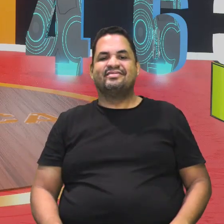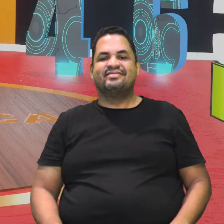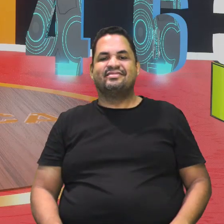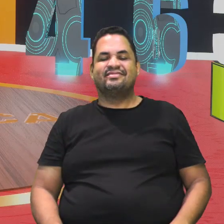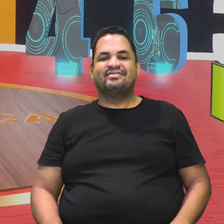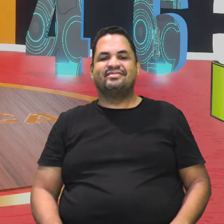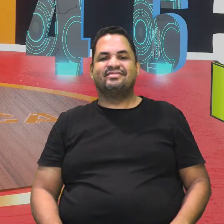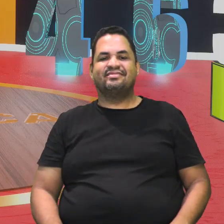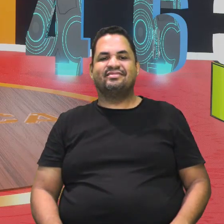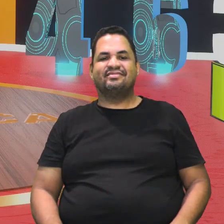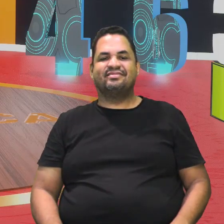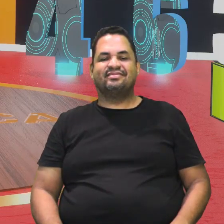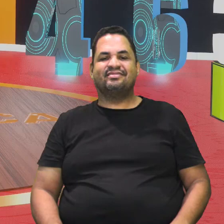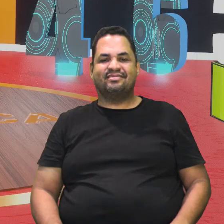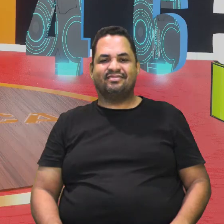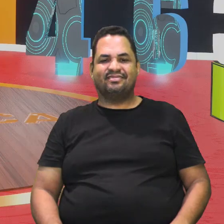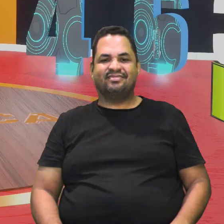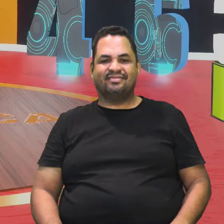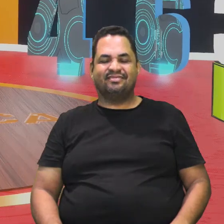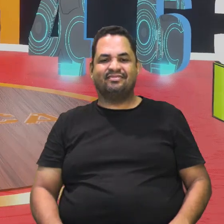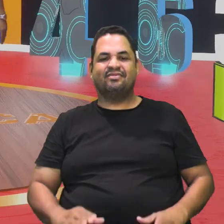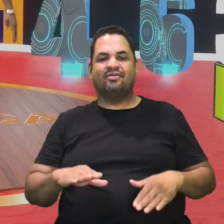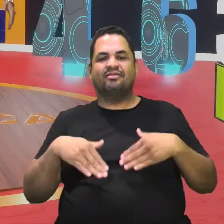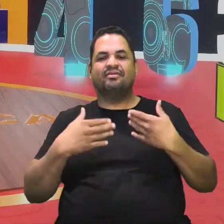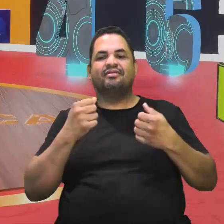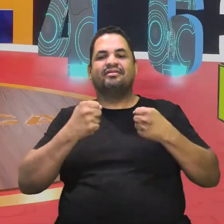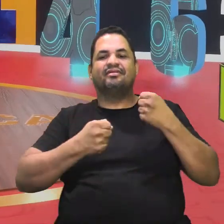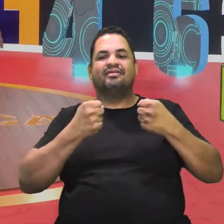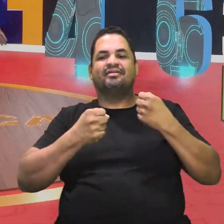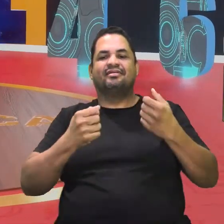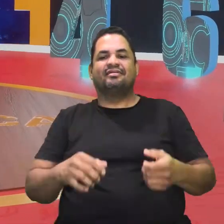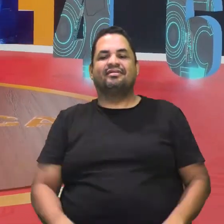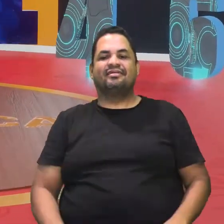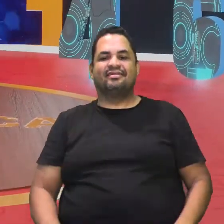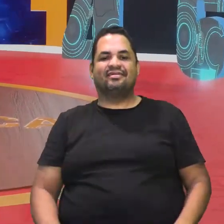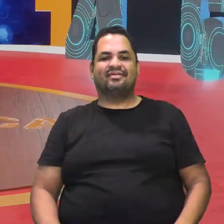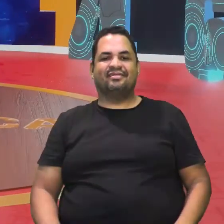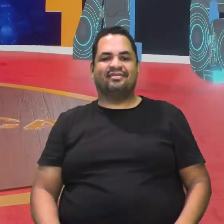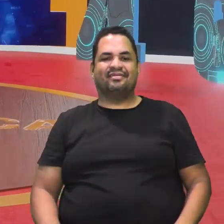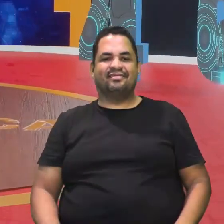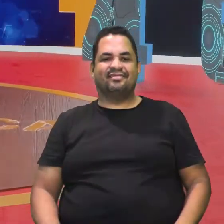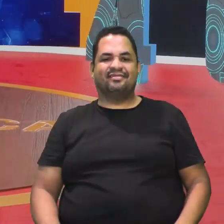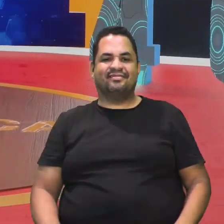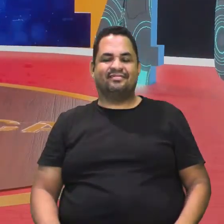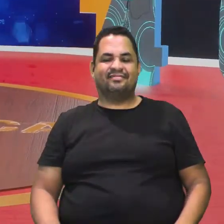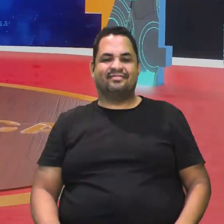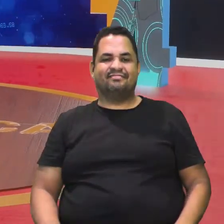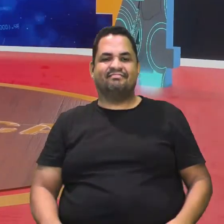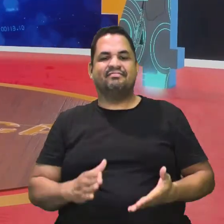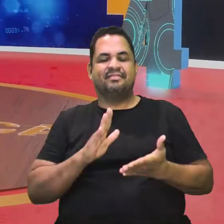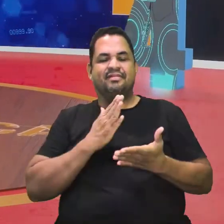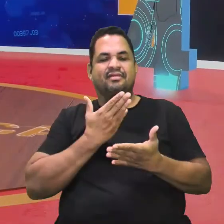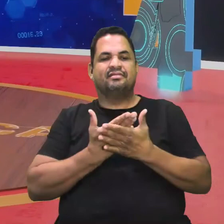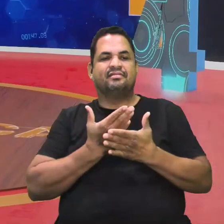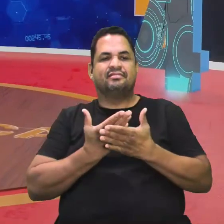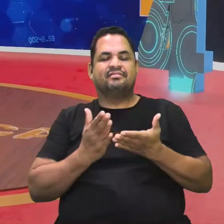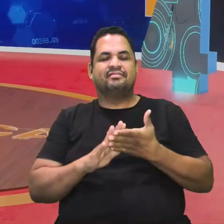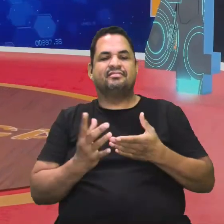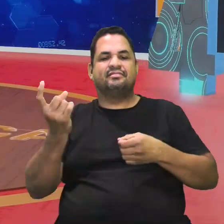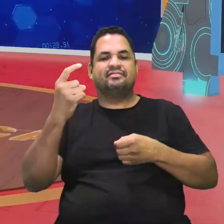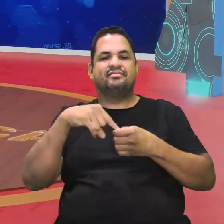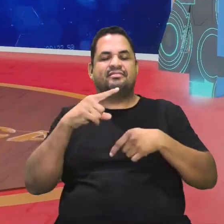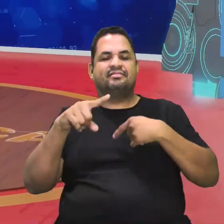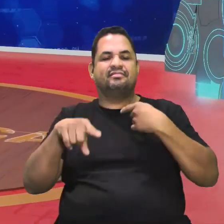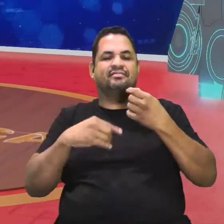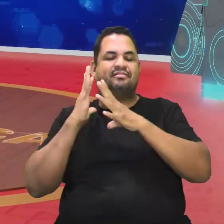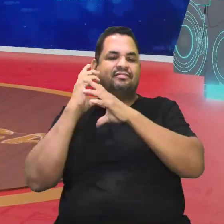certo receio. Mas com esse emoji vocês vão descobrir que carro é esse. Então ficamos por aqui com mais uma aula, mas claro que a gente volta